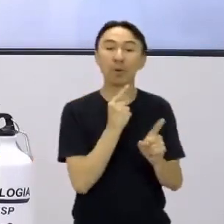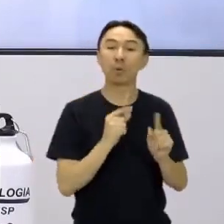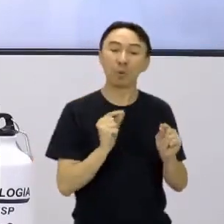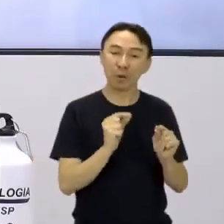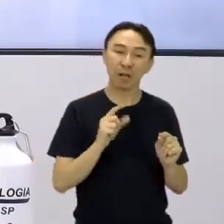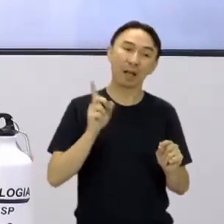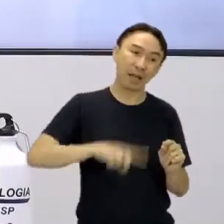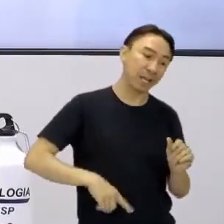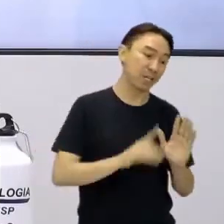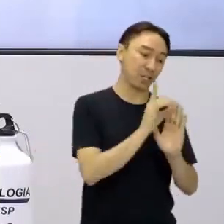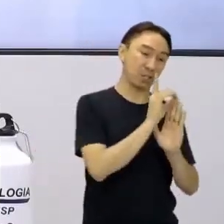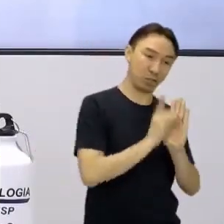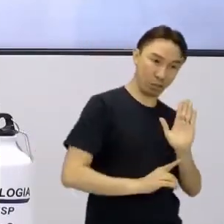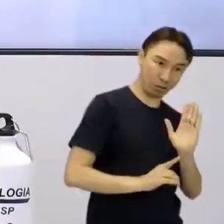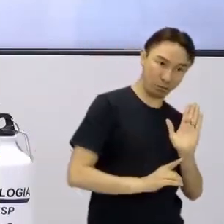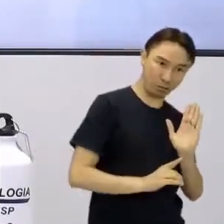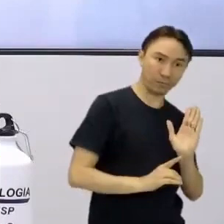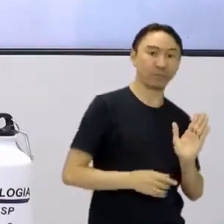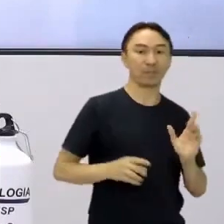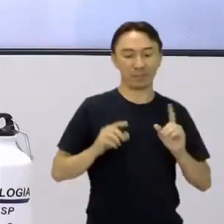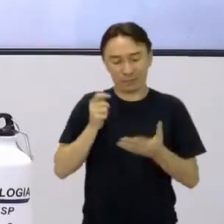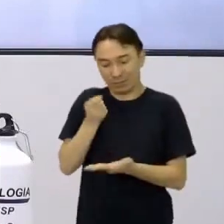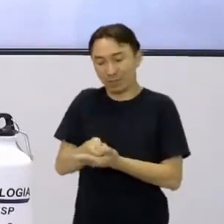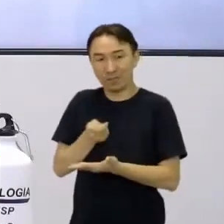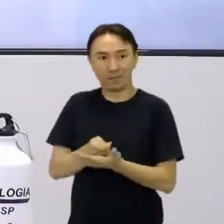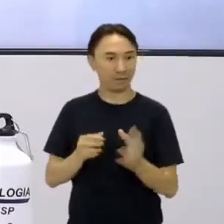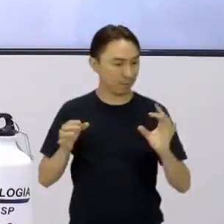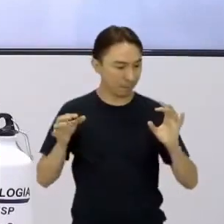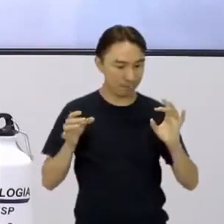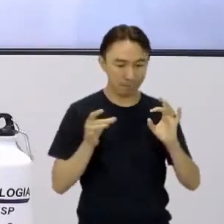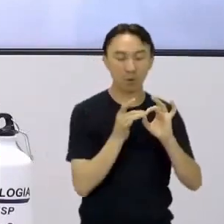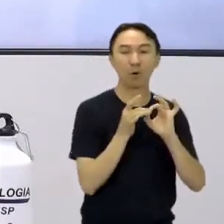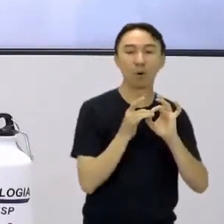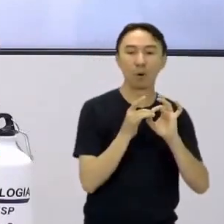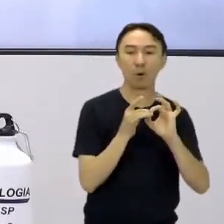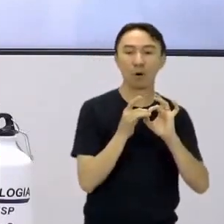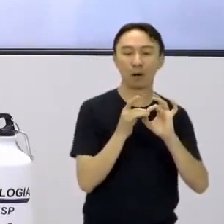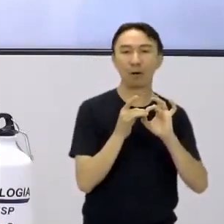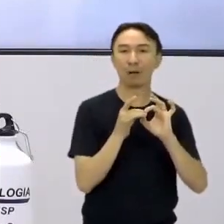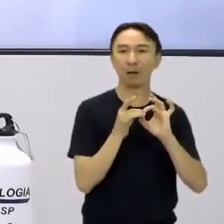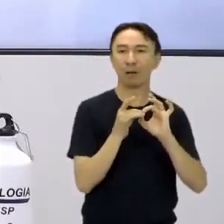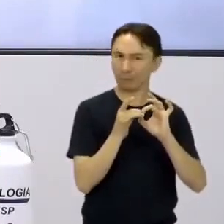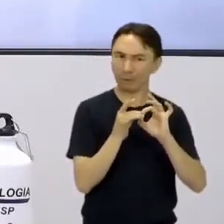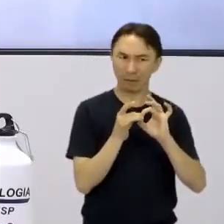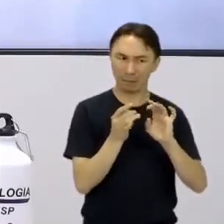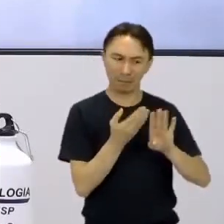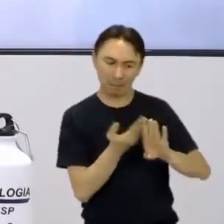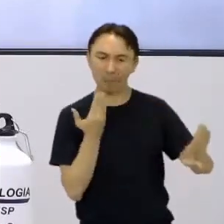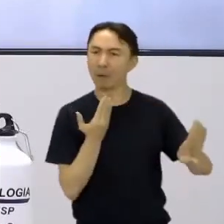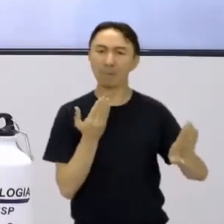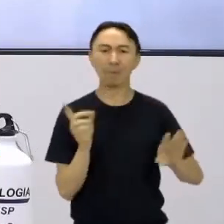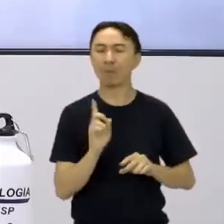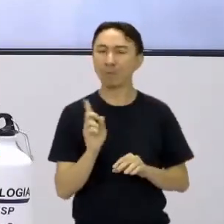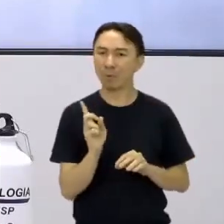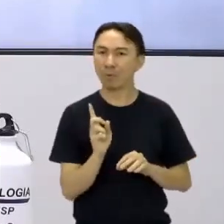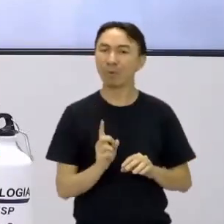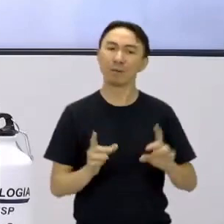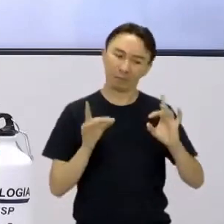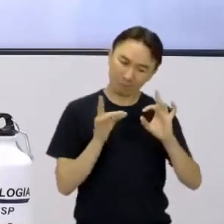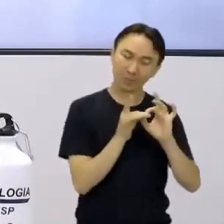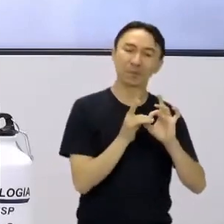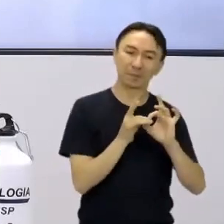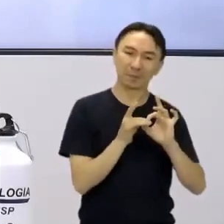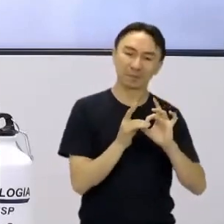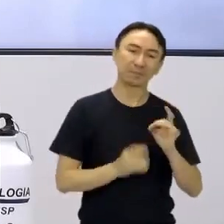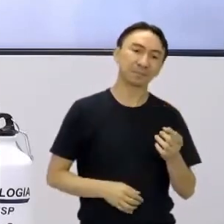nossos deveres. E se a gente for pensar, essas duas coisas, elas não estão tão separadas quanto a gente acha. Normalmente, os nossos